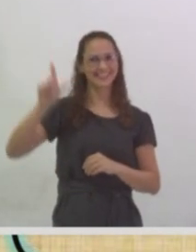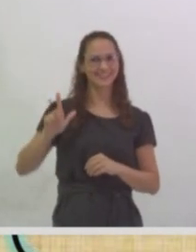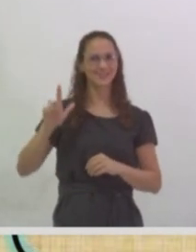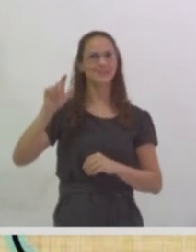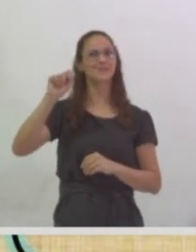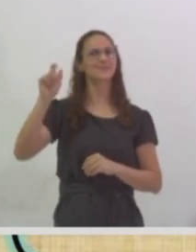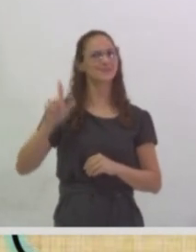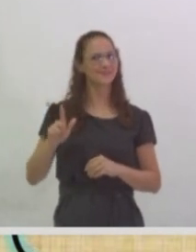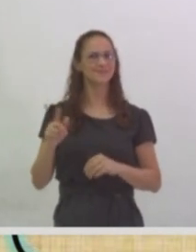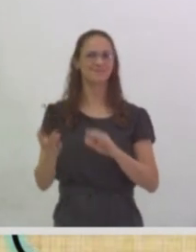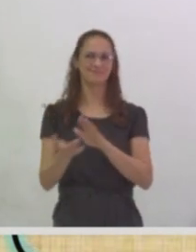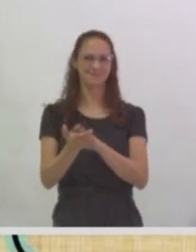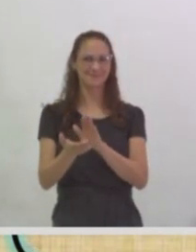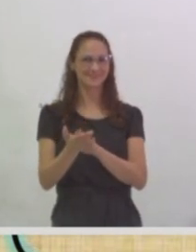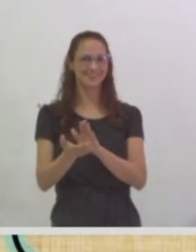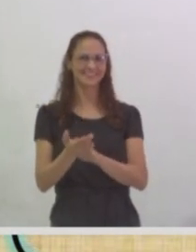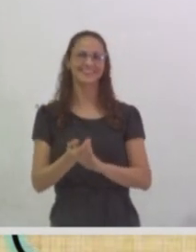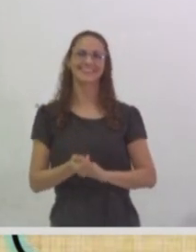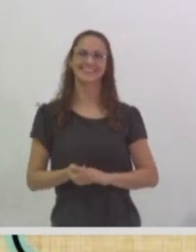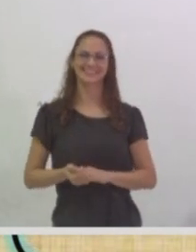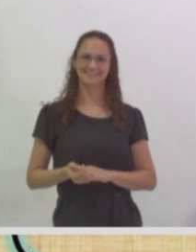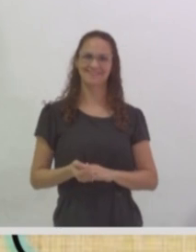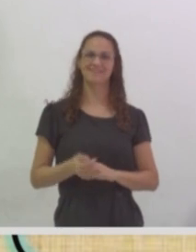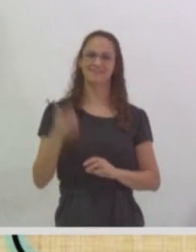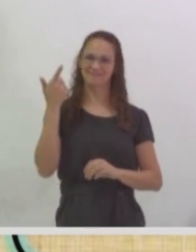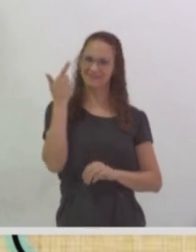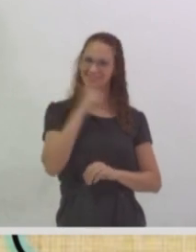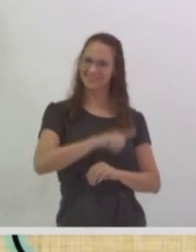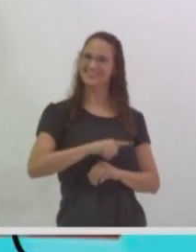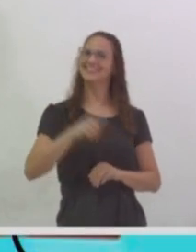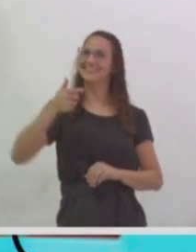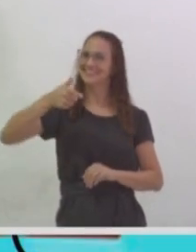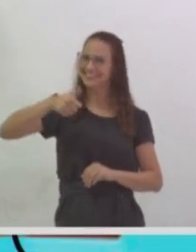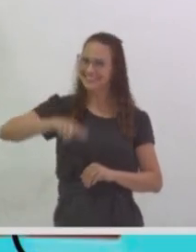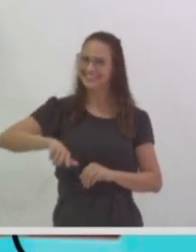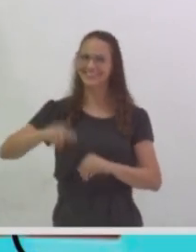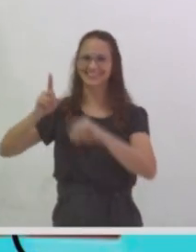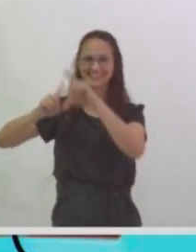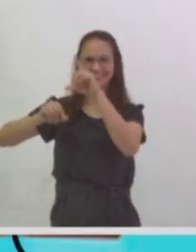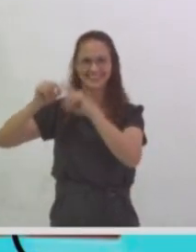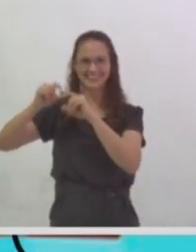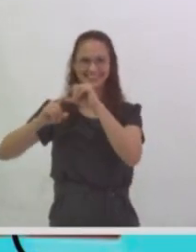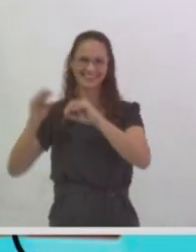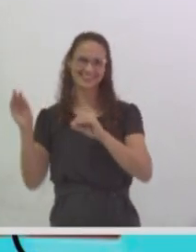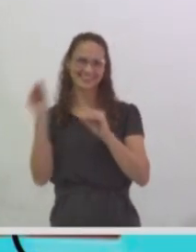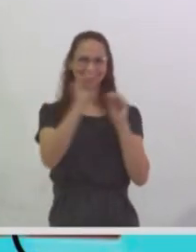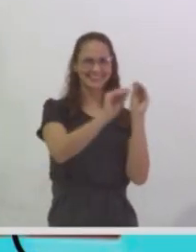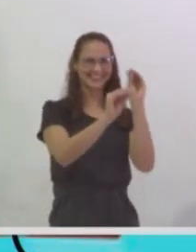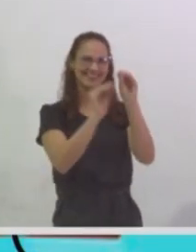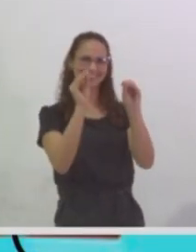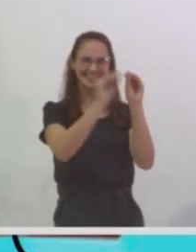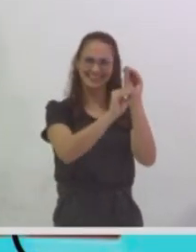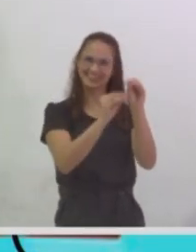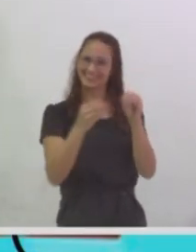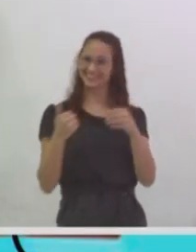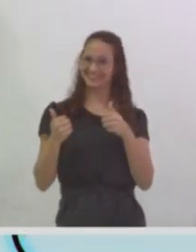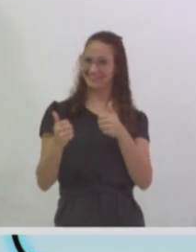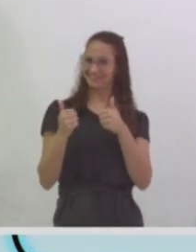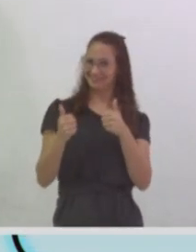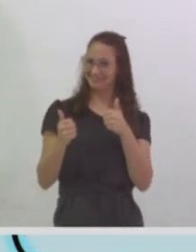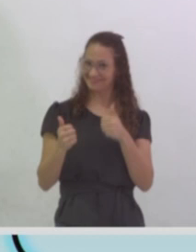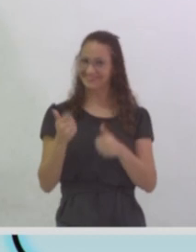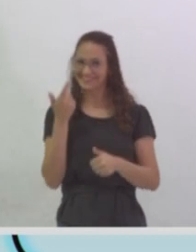parabéns, fazendo o maior sucesso e mais uma estrelinha para o nosso quadro de sucesso. Estamos chegando